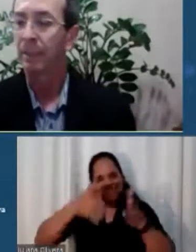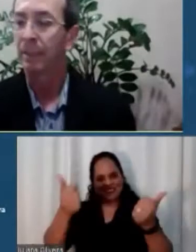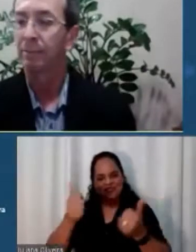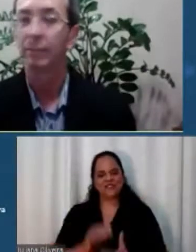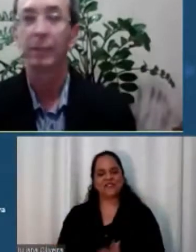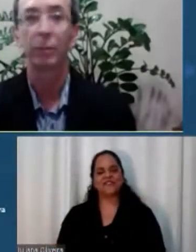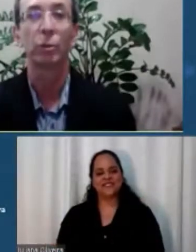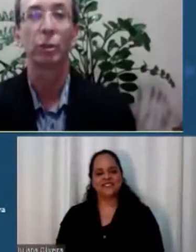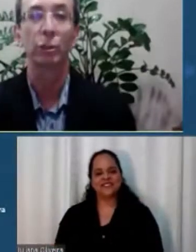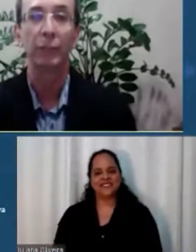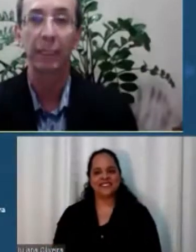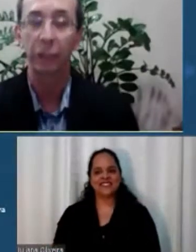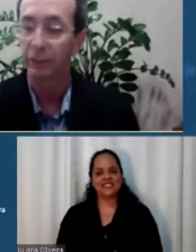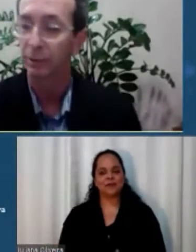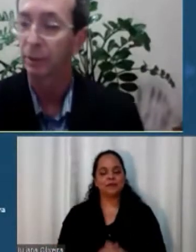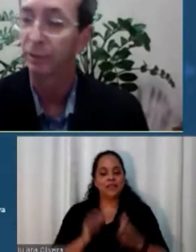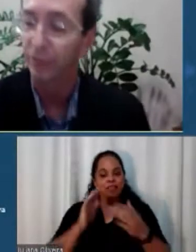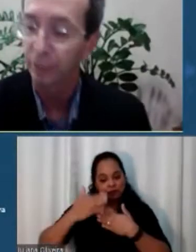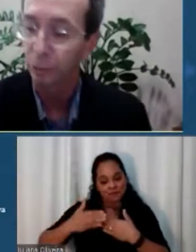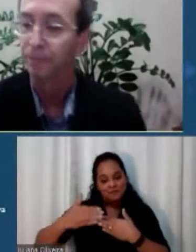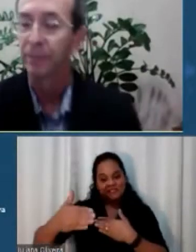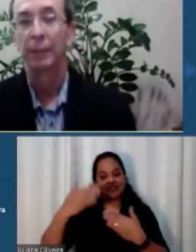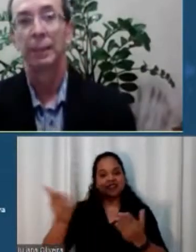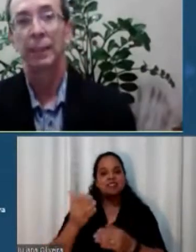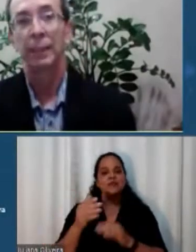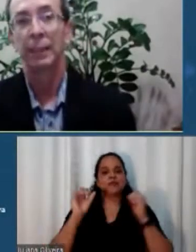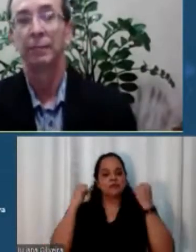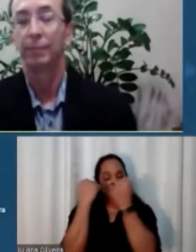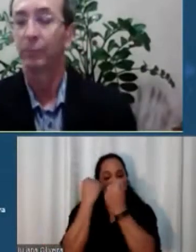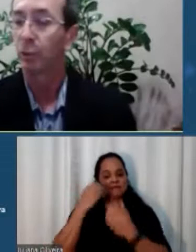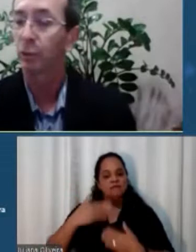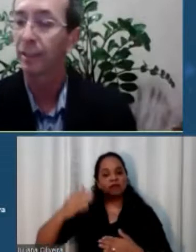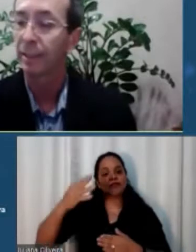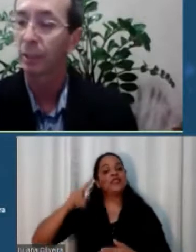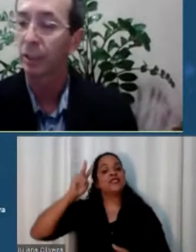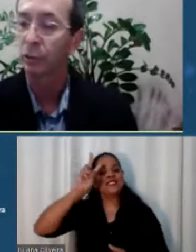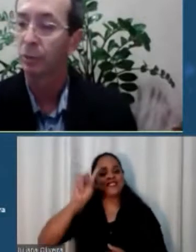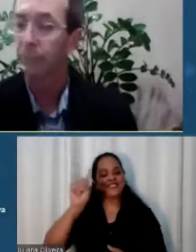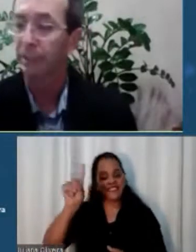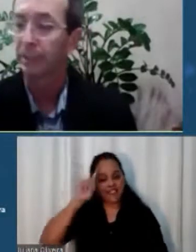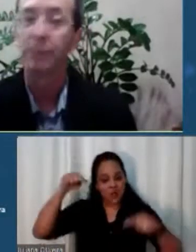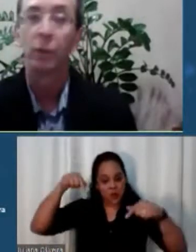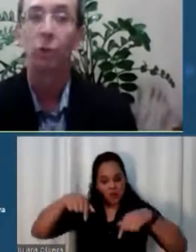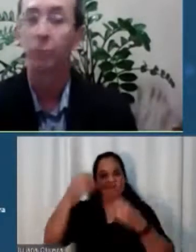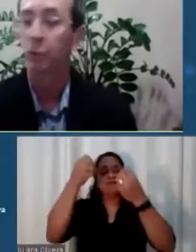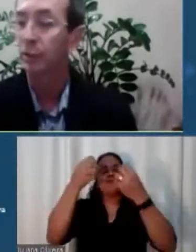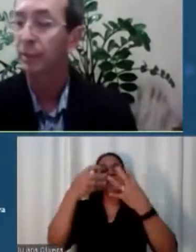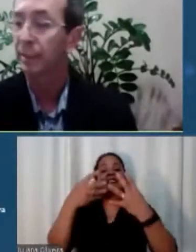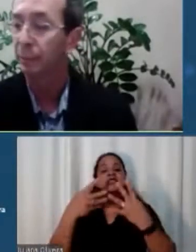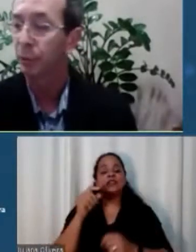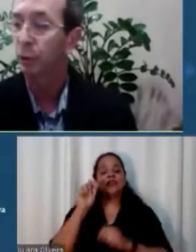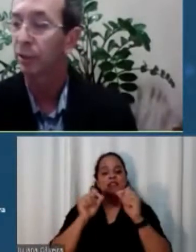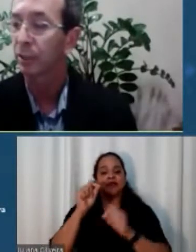Dando continuidade ao evento, vamos falar agora sobre opções terapêuticas